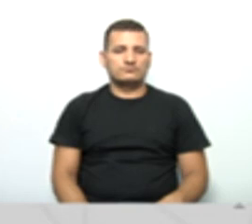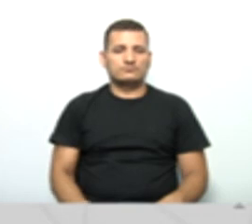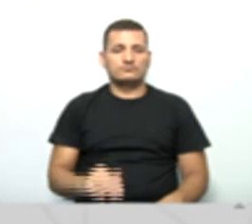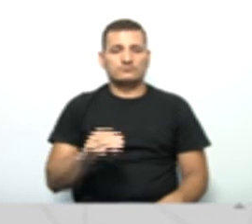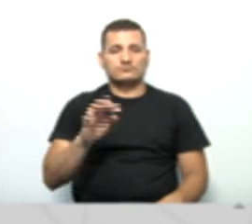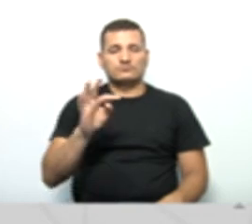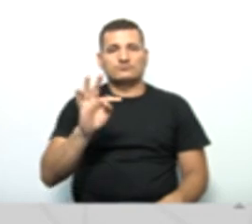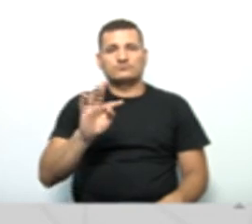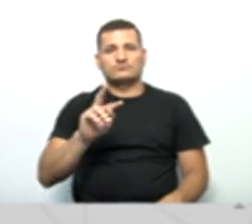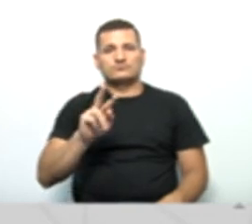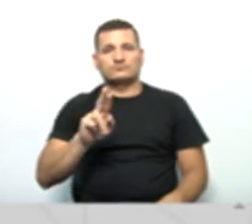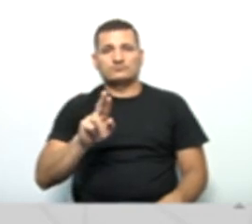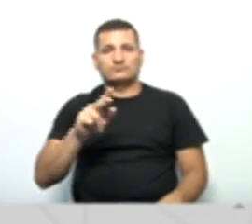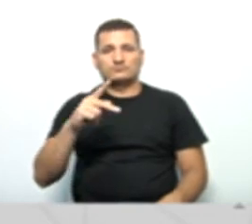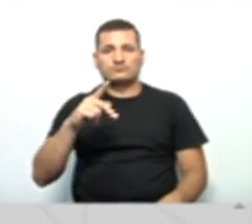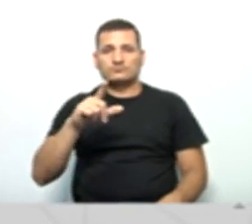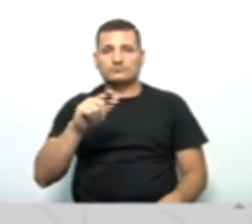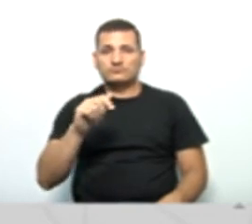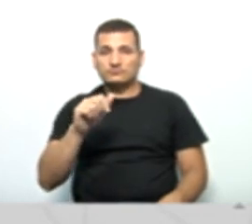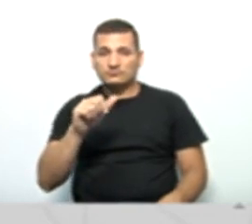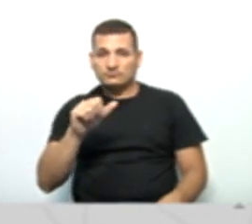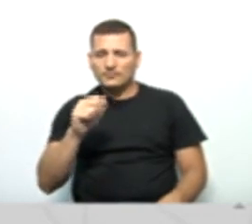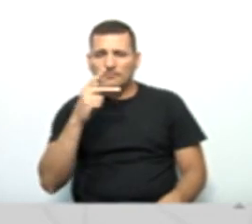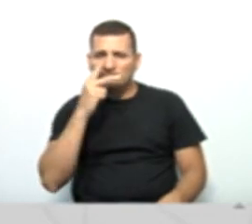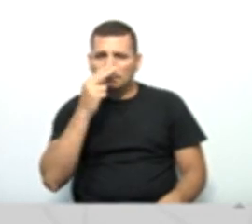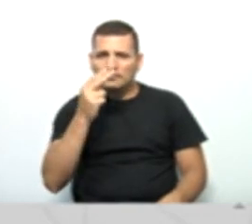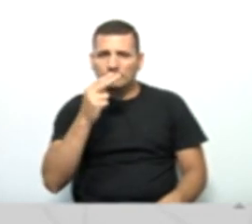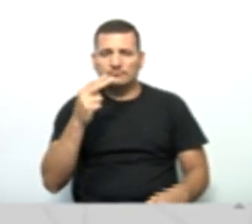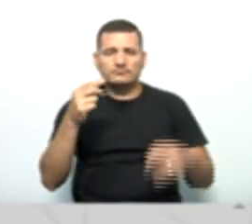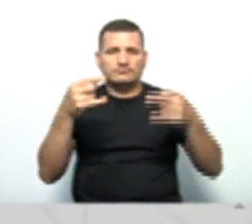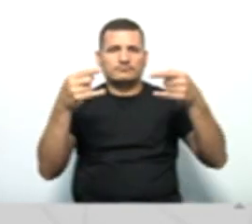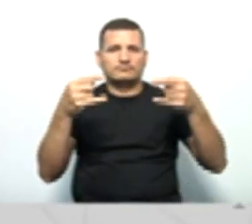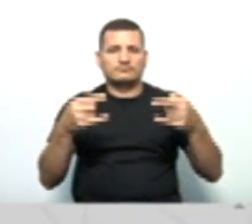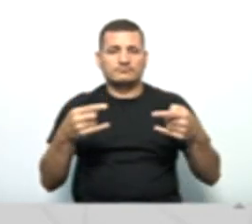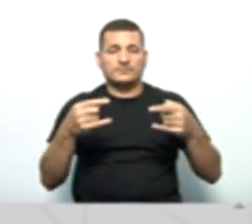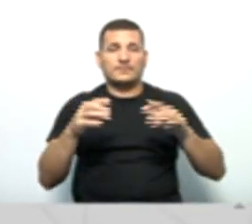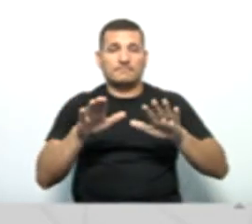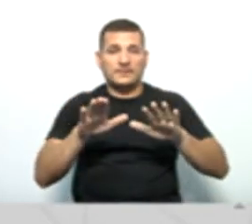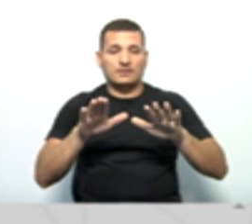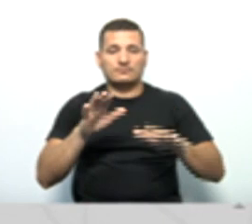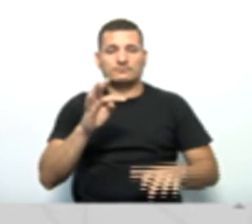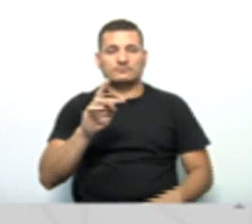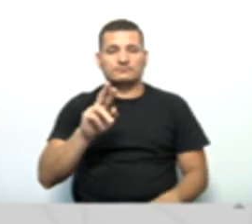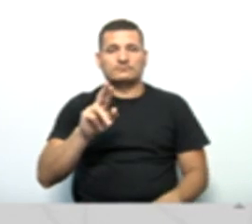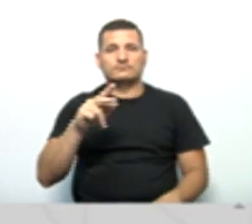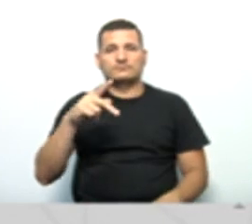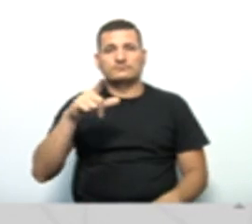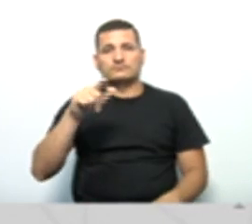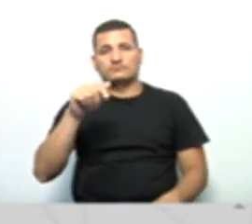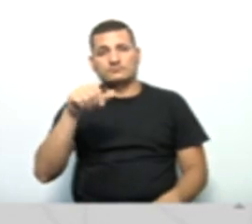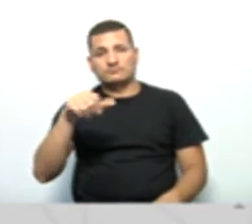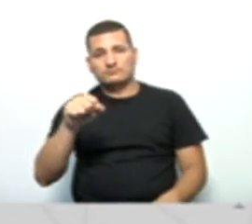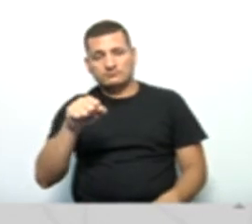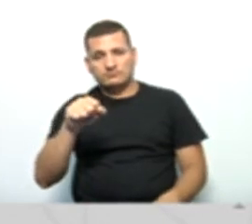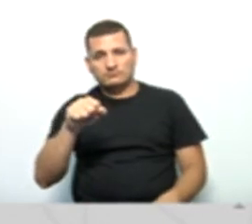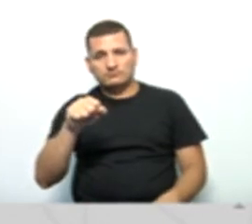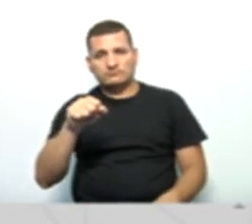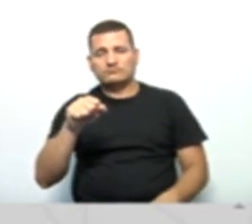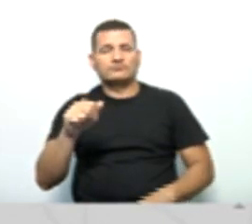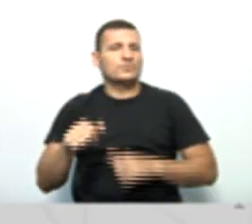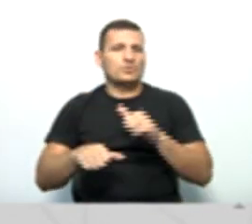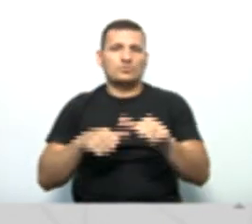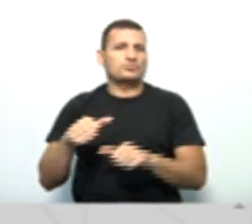Tuplas são parecidas como listas, mas tuplas são imutáveis,